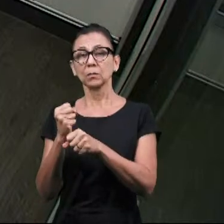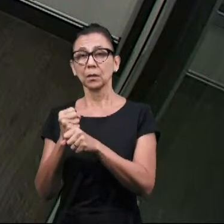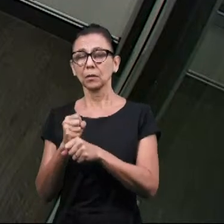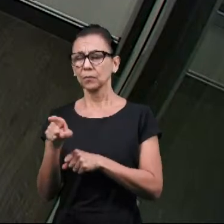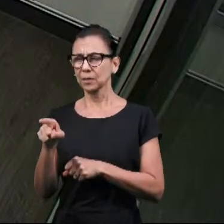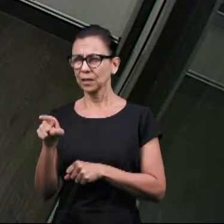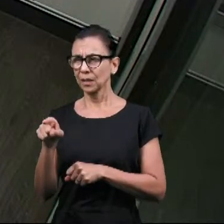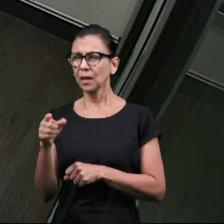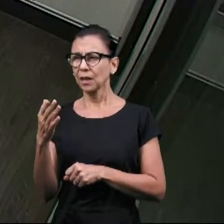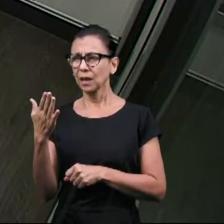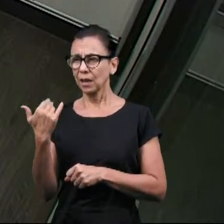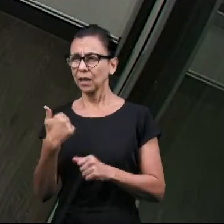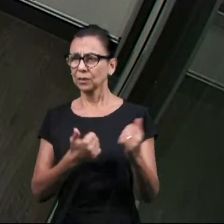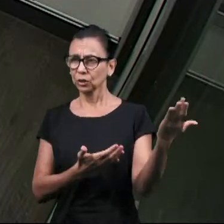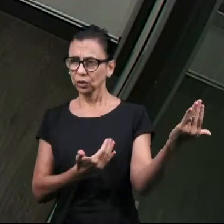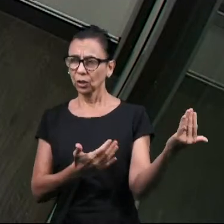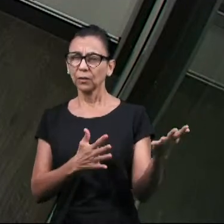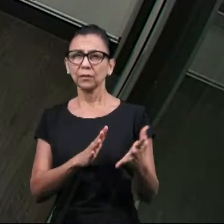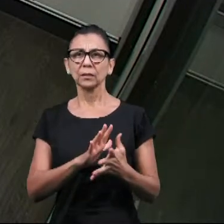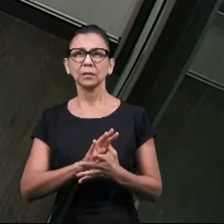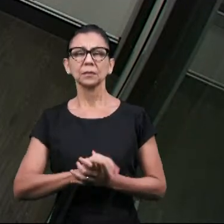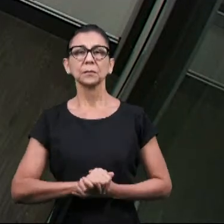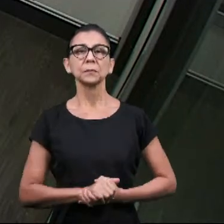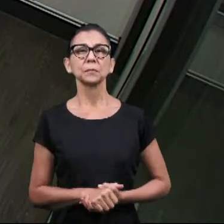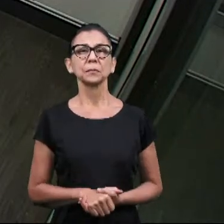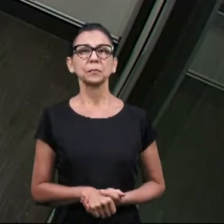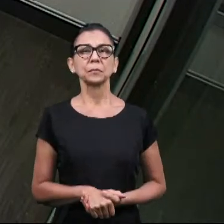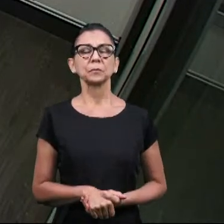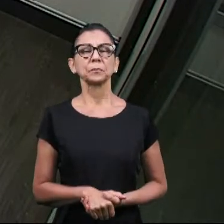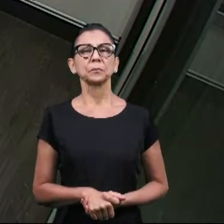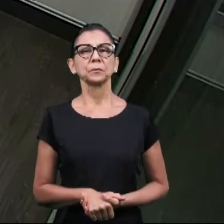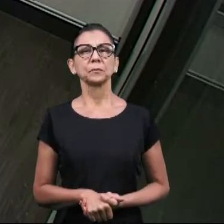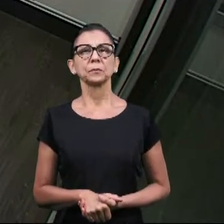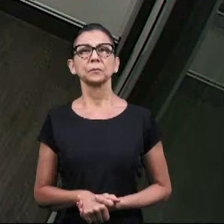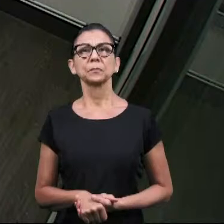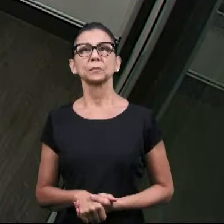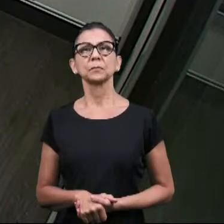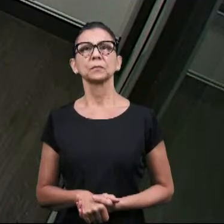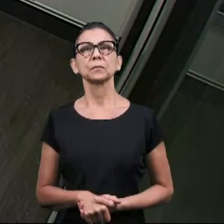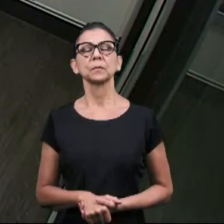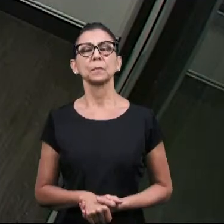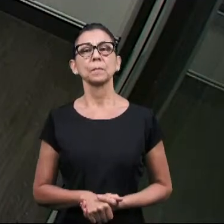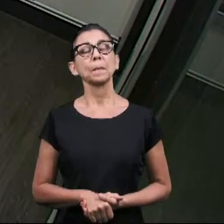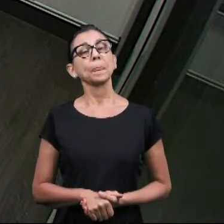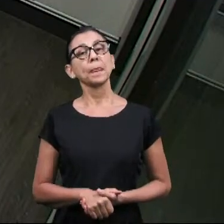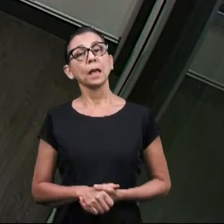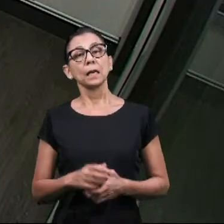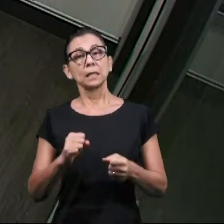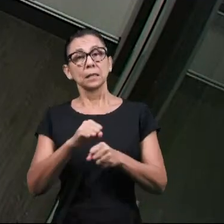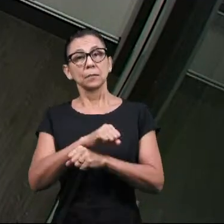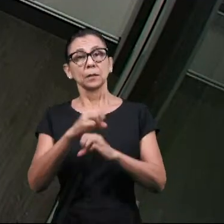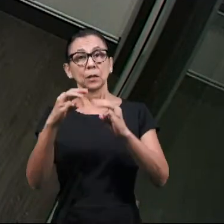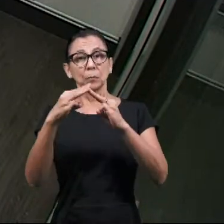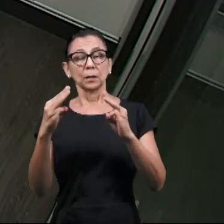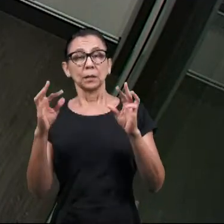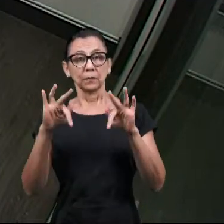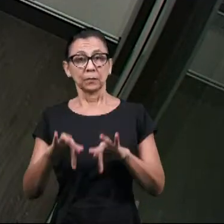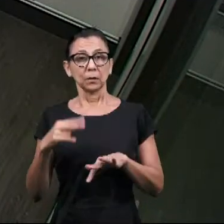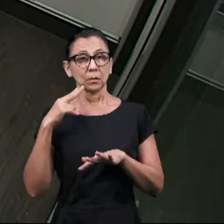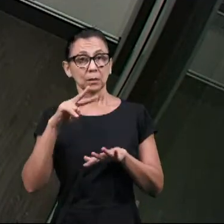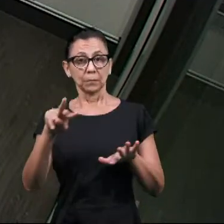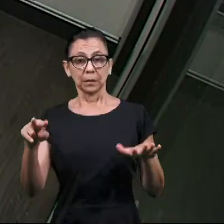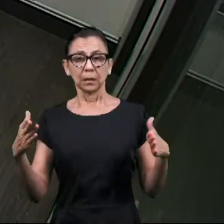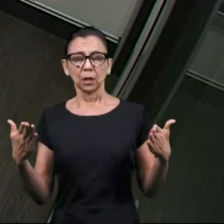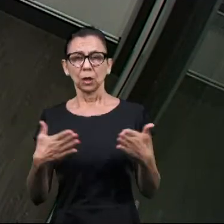maravilhoso nessa coisa muito bola tivemos uma população muito boa uma quantidade de irmãos presente